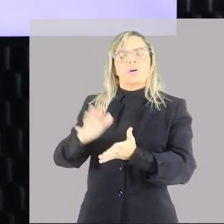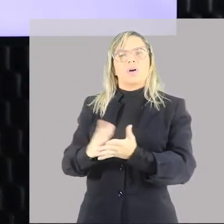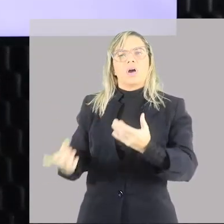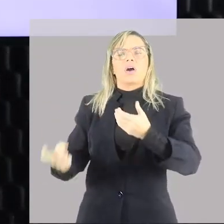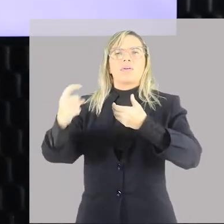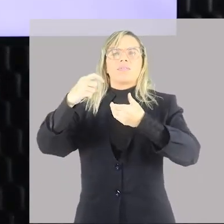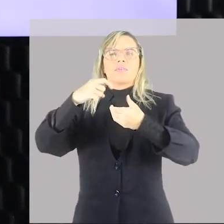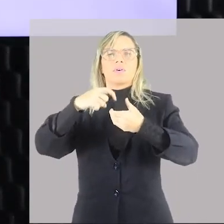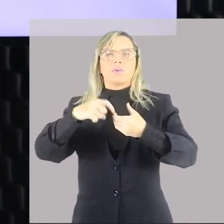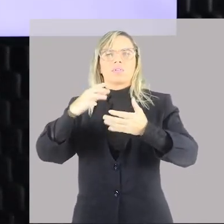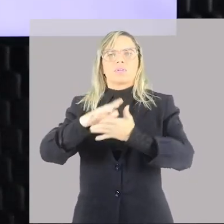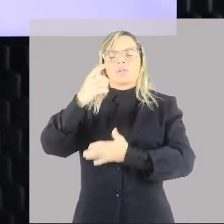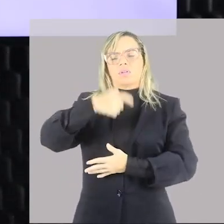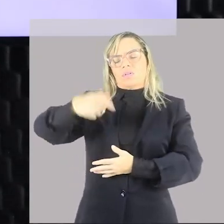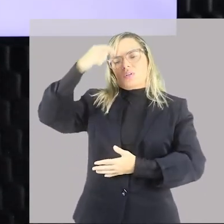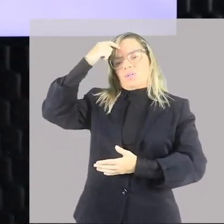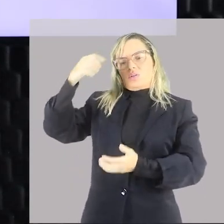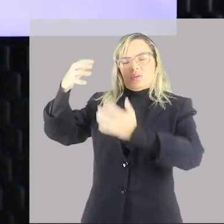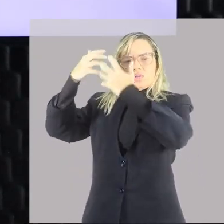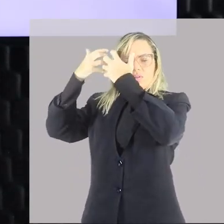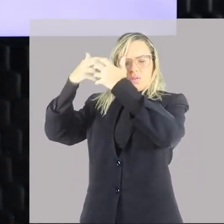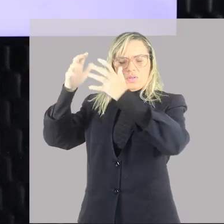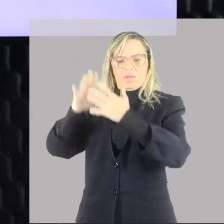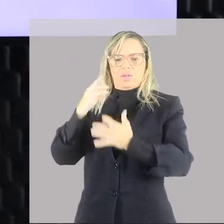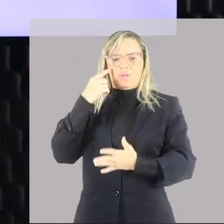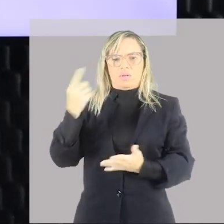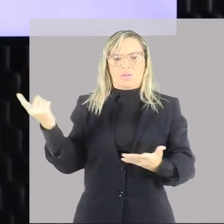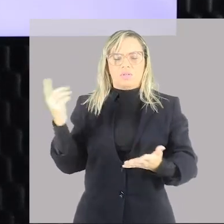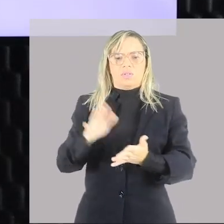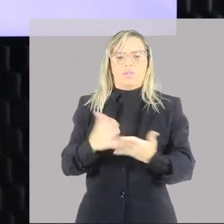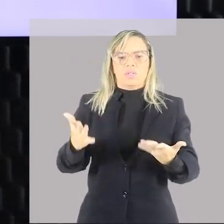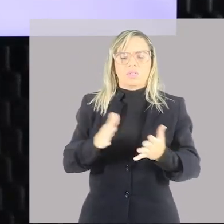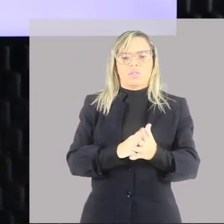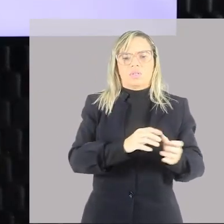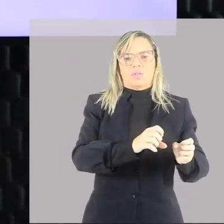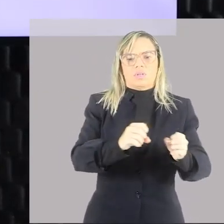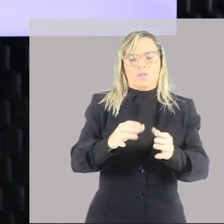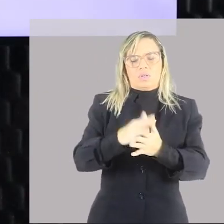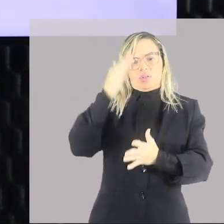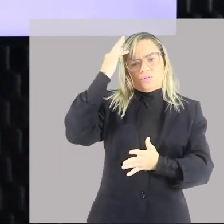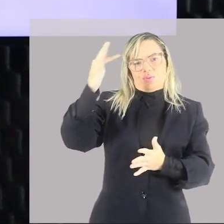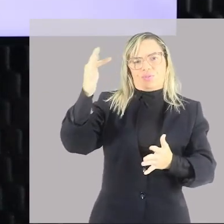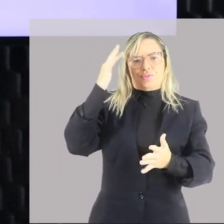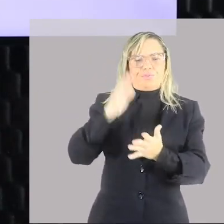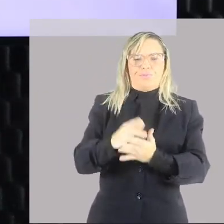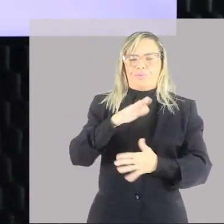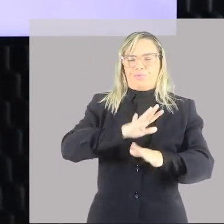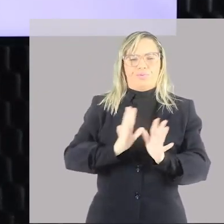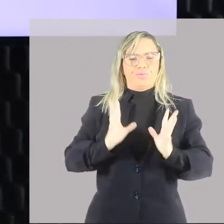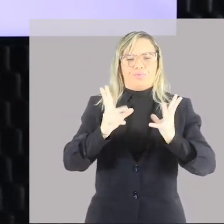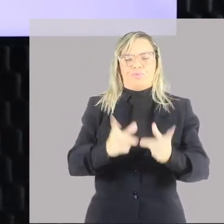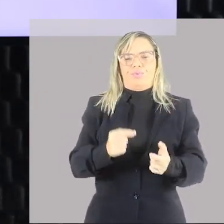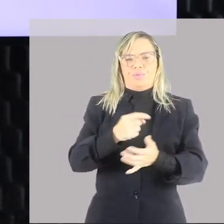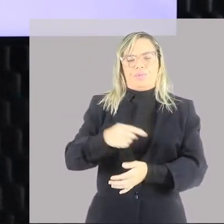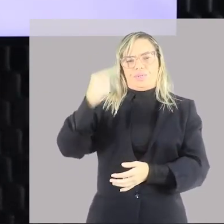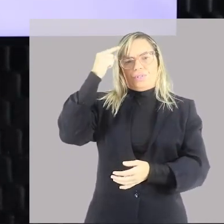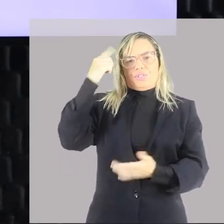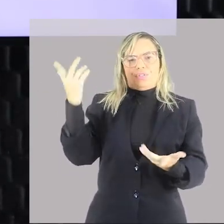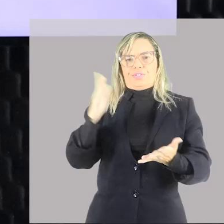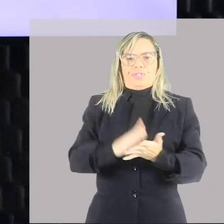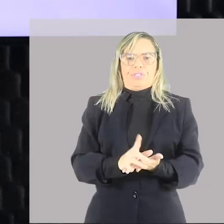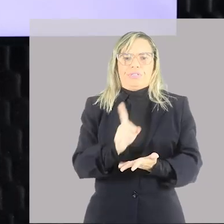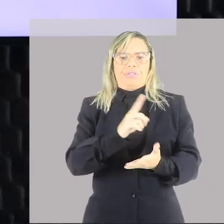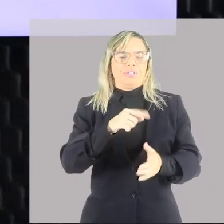repensar. Daí existe uma máxima muito equivocada que a filosofia ensina a pensar, todo mundo pensa, ninguém precisa ser ensinado a